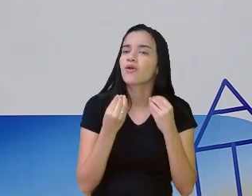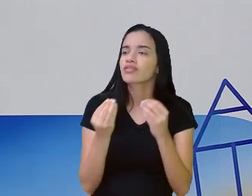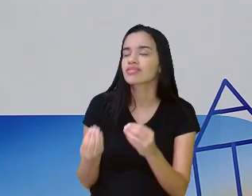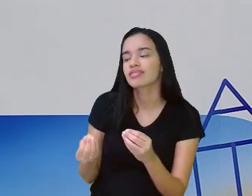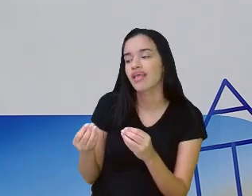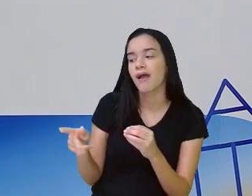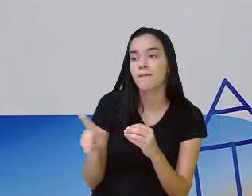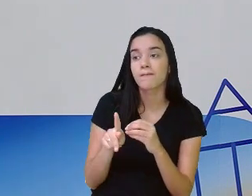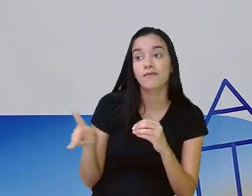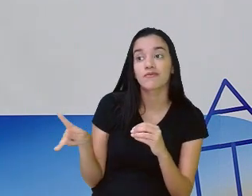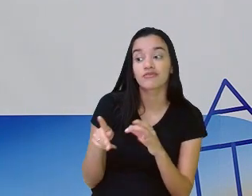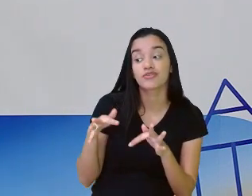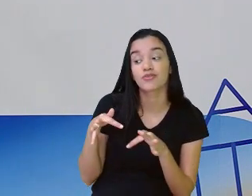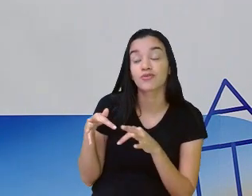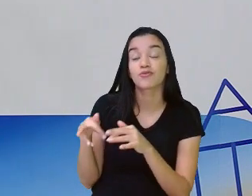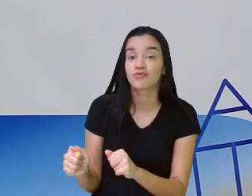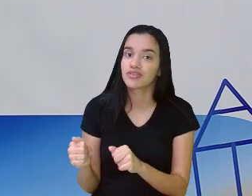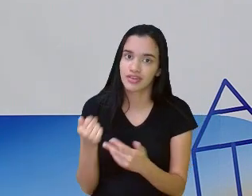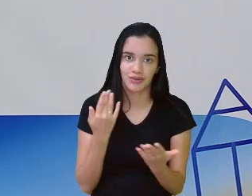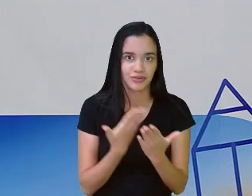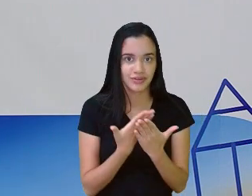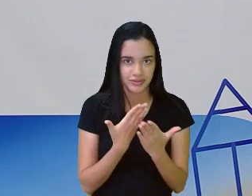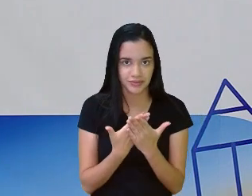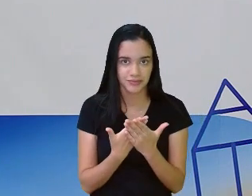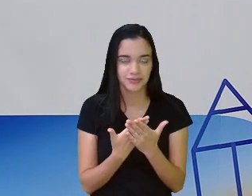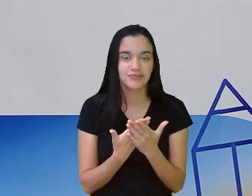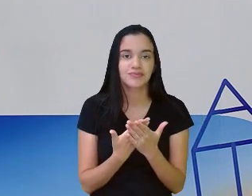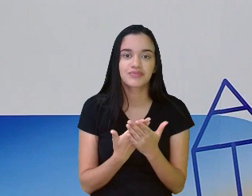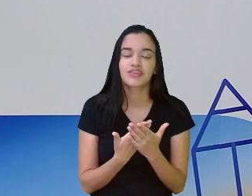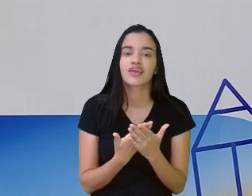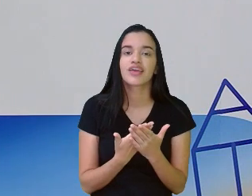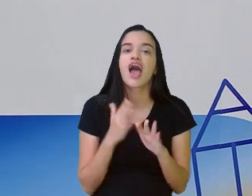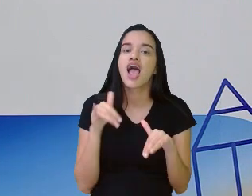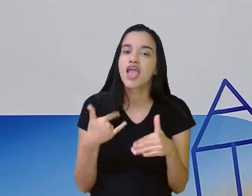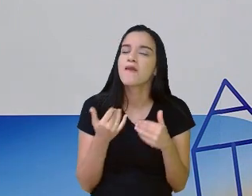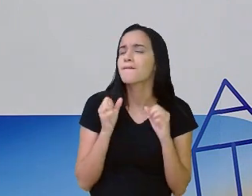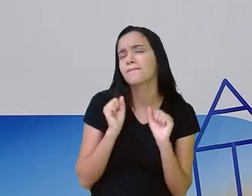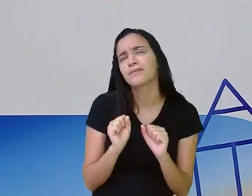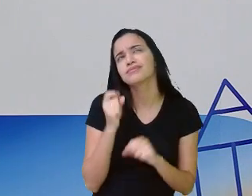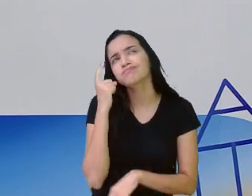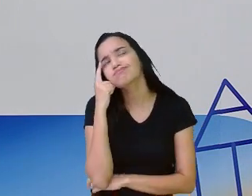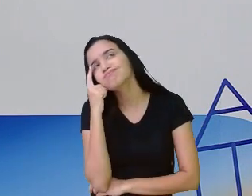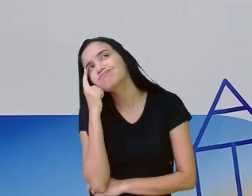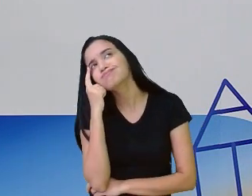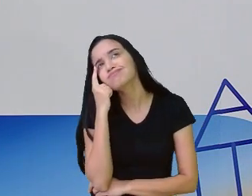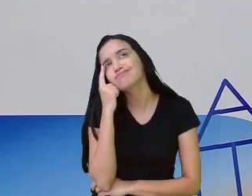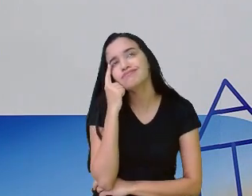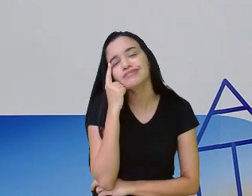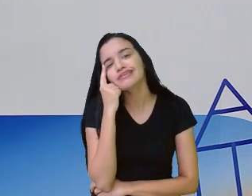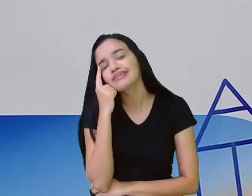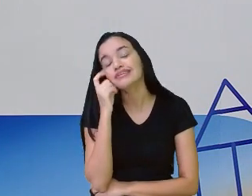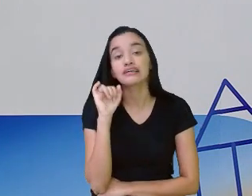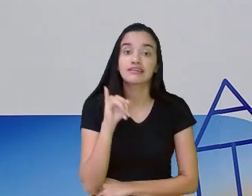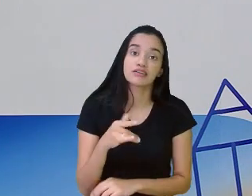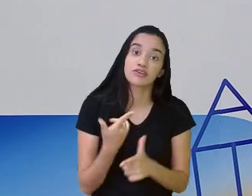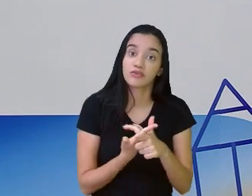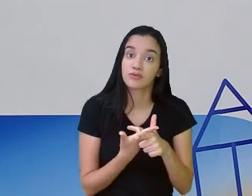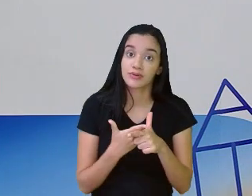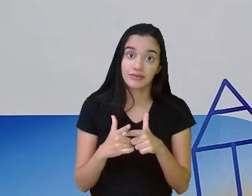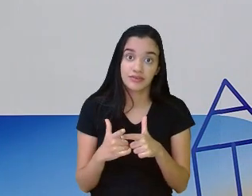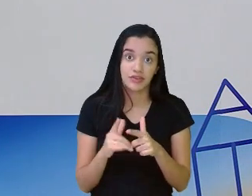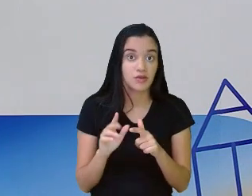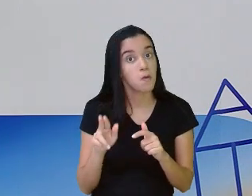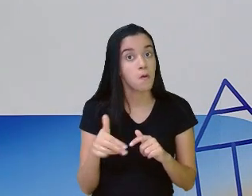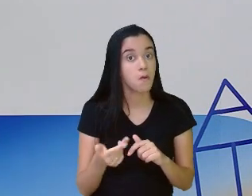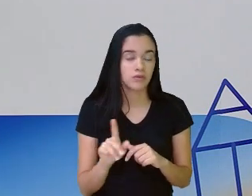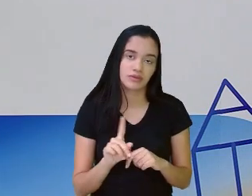professora Abigail, no final da aula? No final da aula, eu posso pensar se eu vou dividir com ela